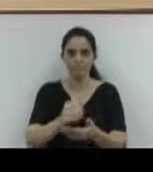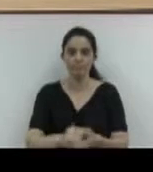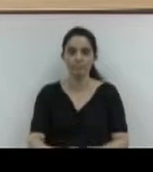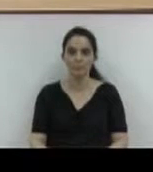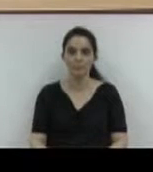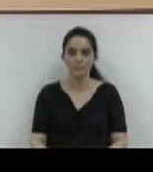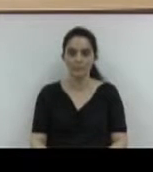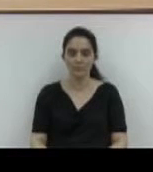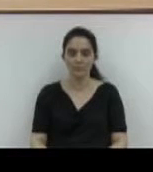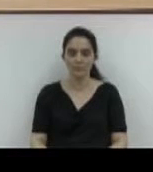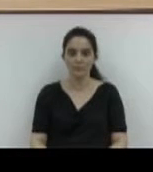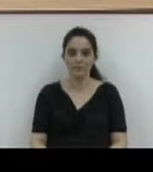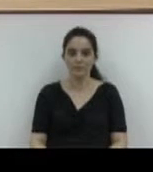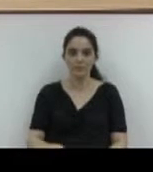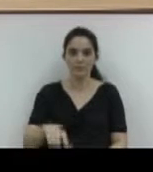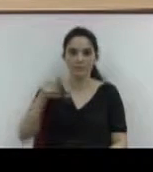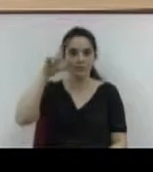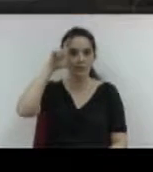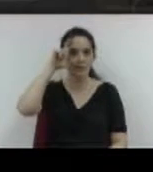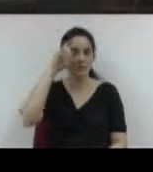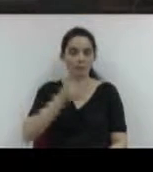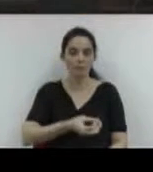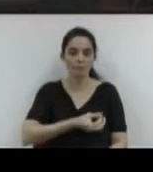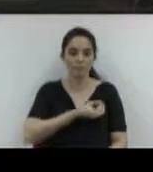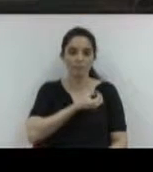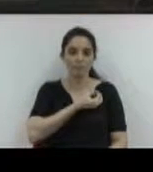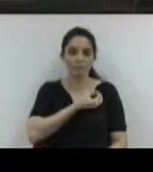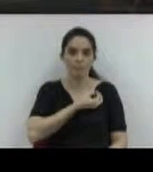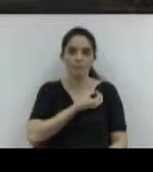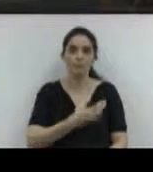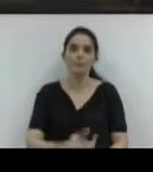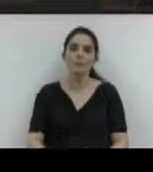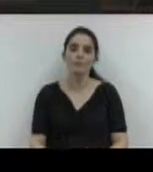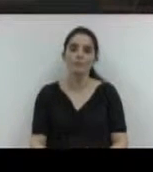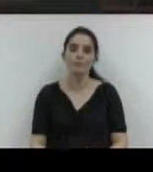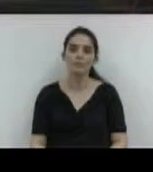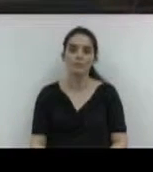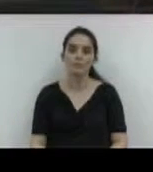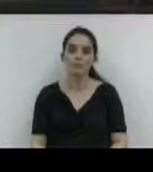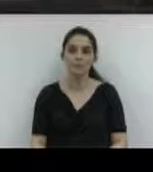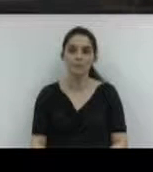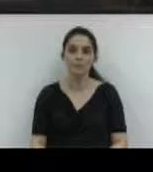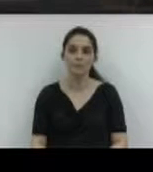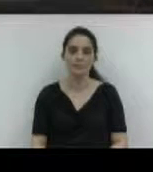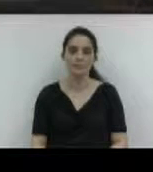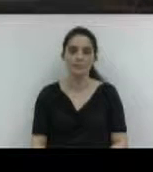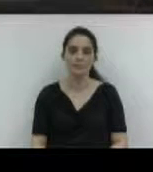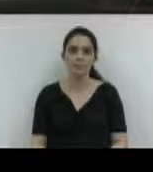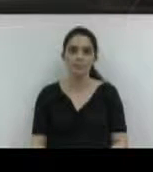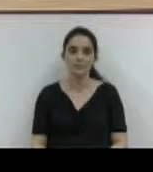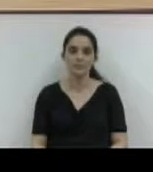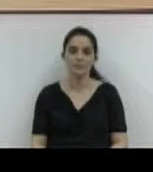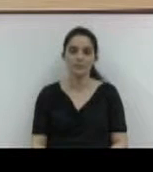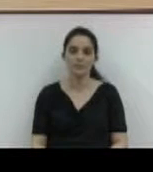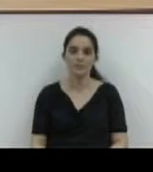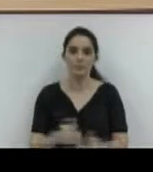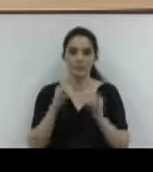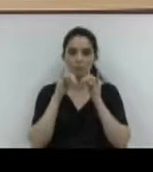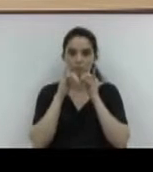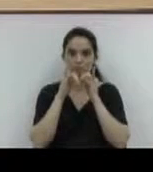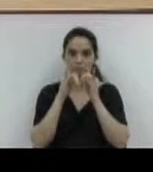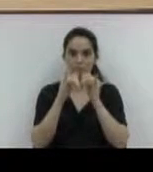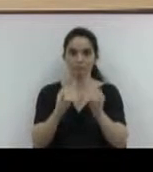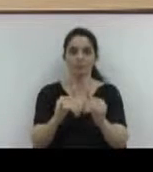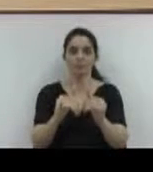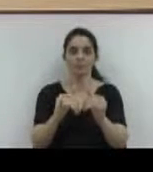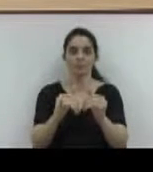presença do vereador Farid Zani aqui no plenário. Esta presidência comunica à casa que